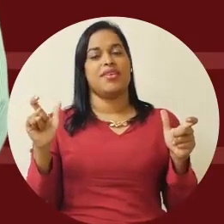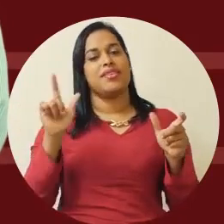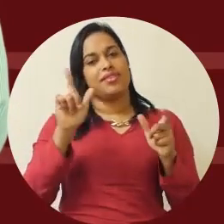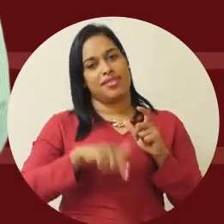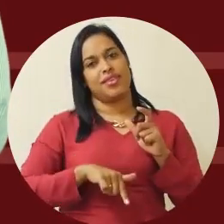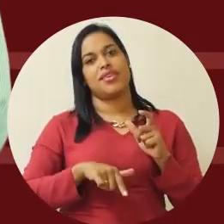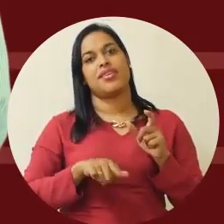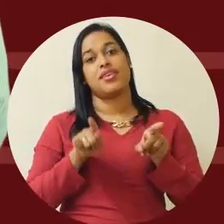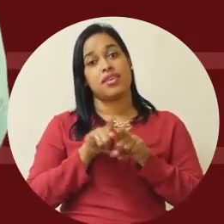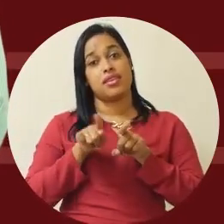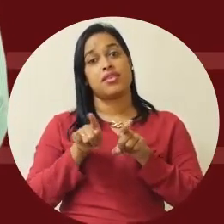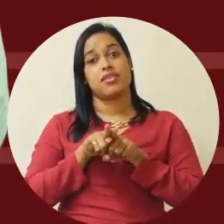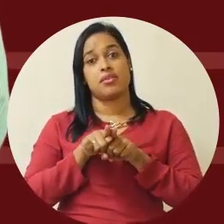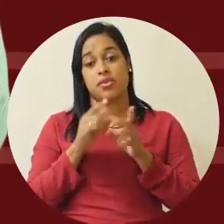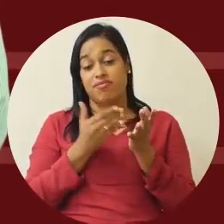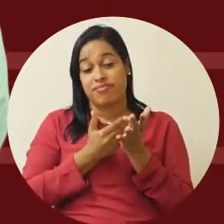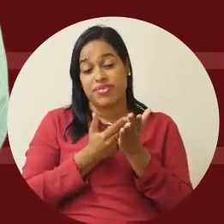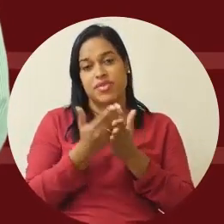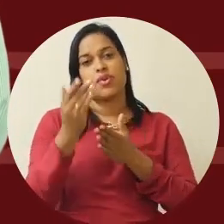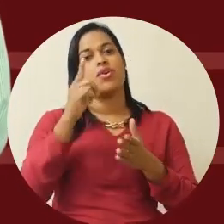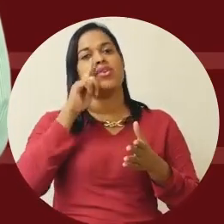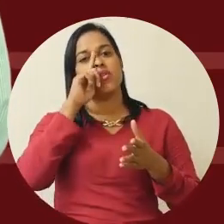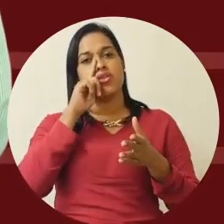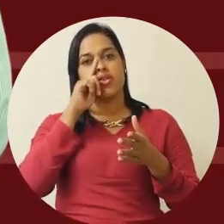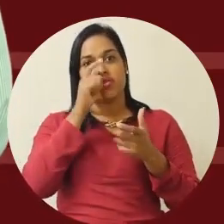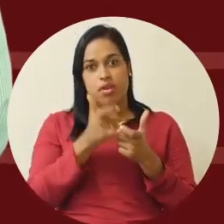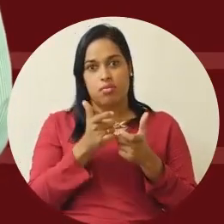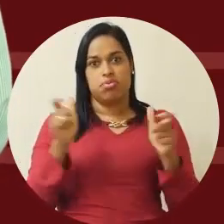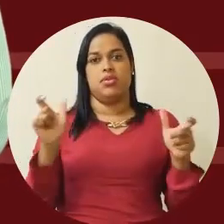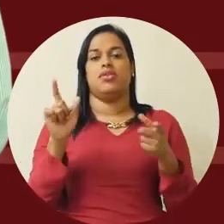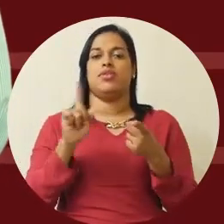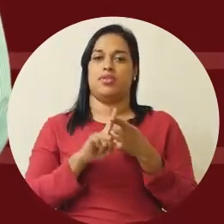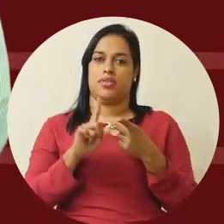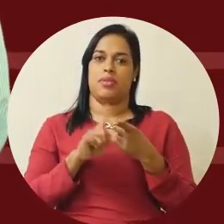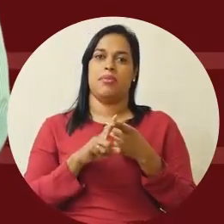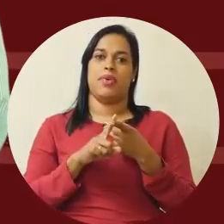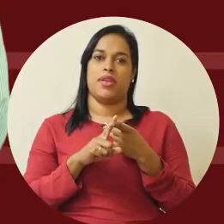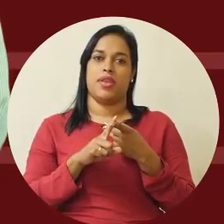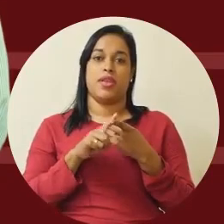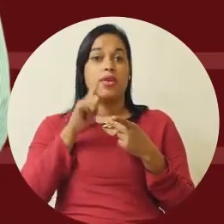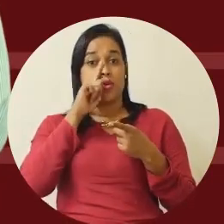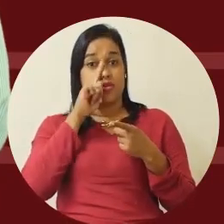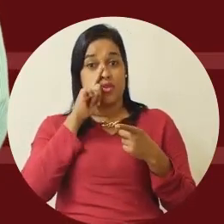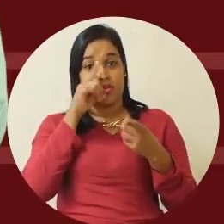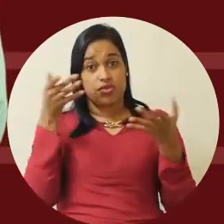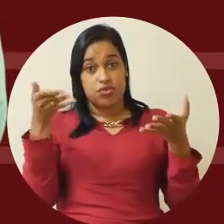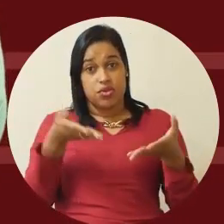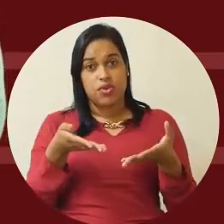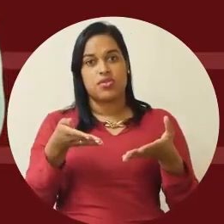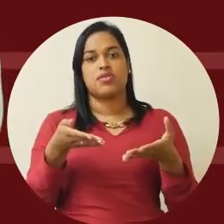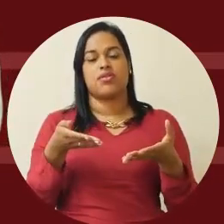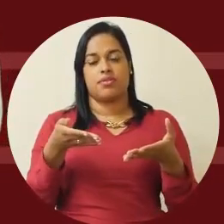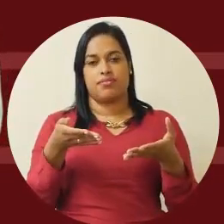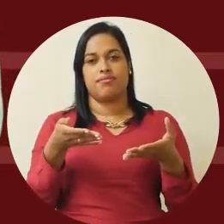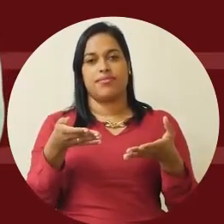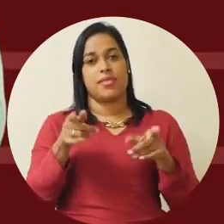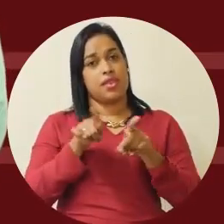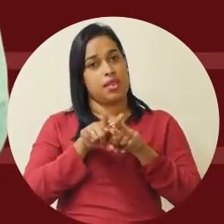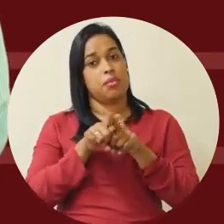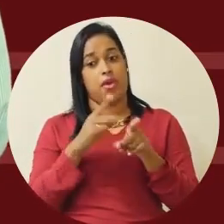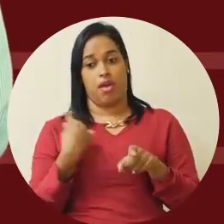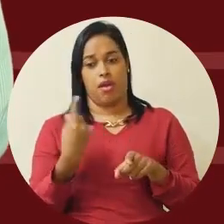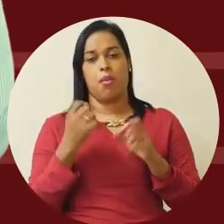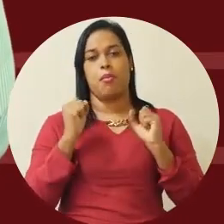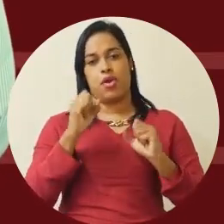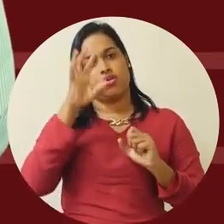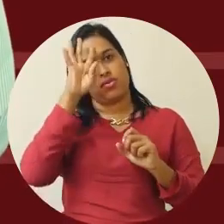consequentemente vão atacar inicialmente os riscos maiores os riscos maiores e os riscos nos quais eu posso